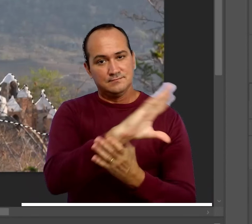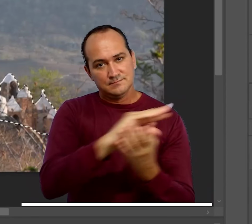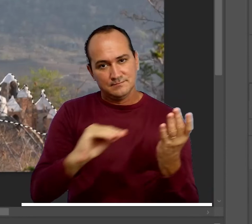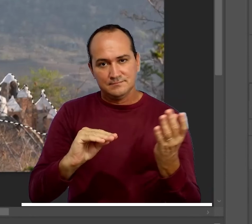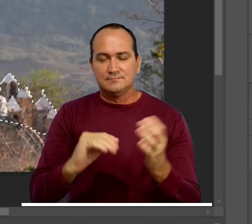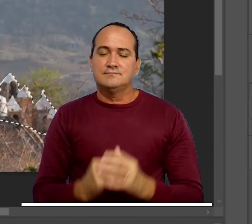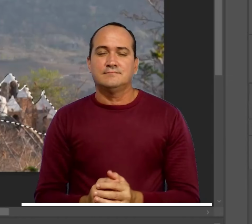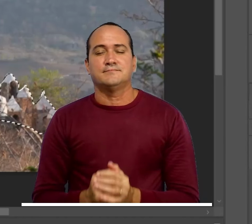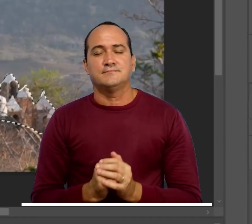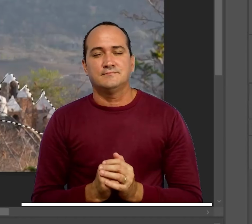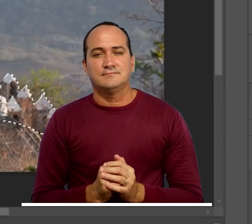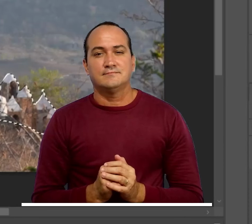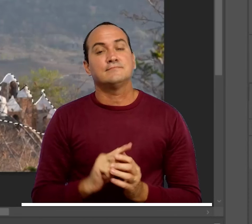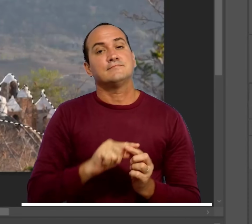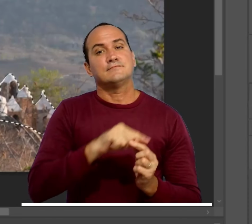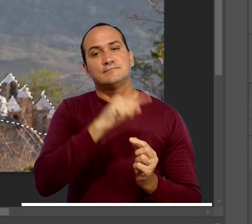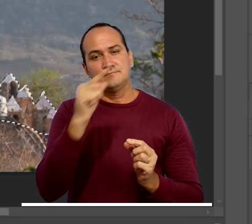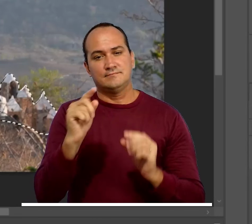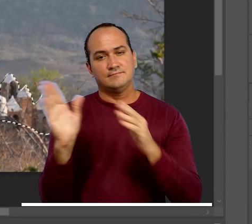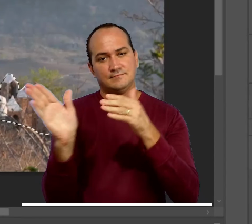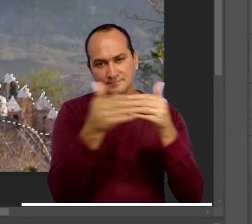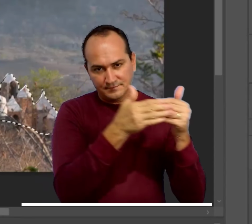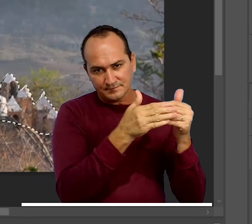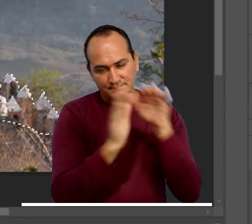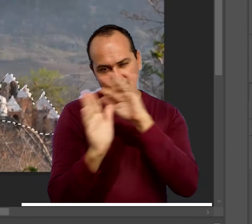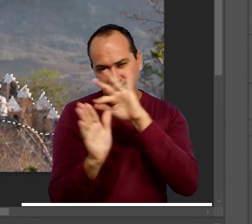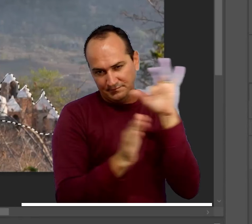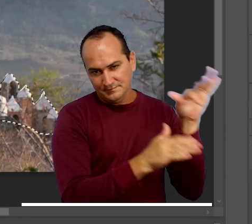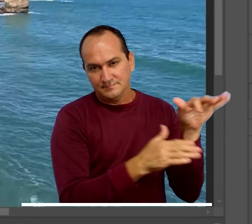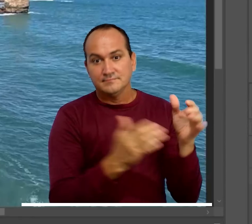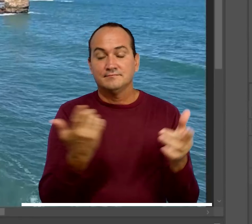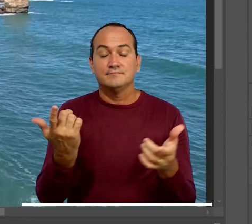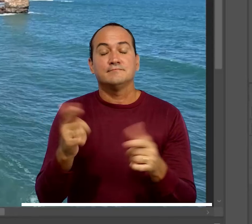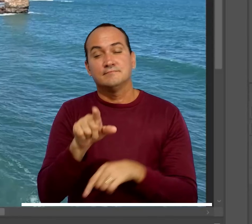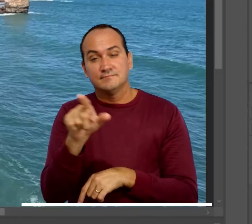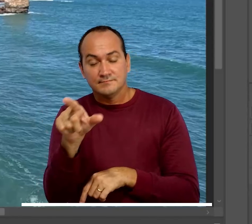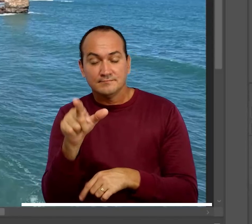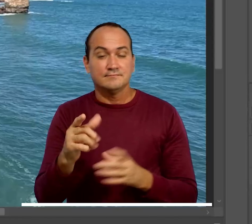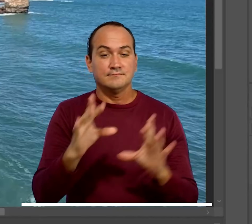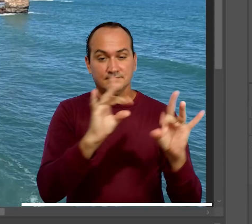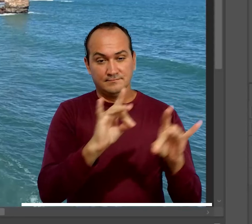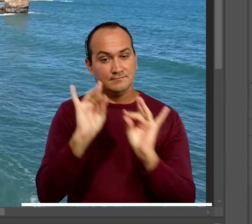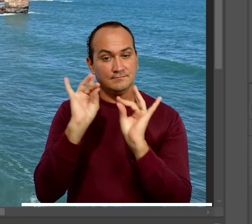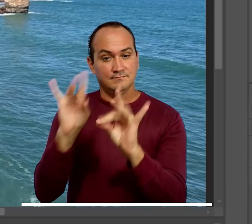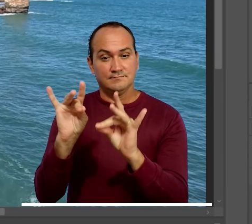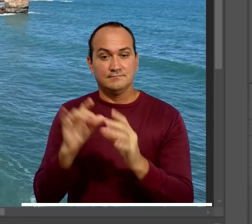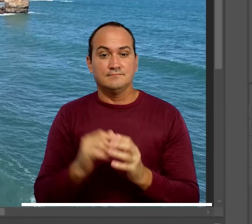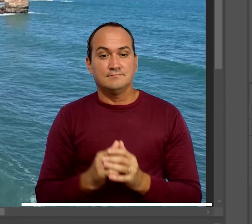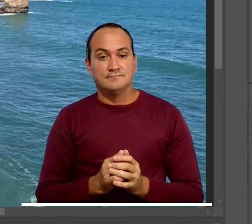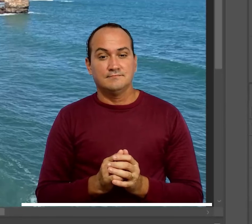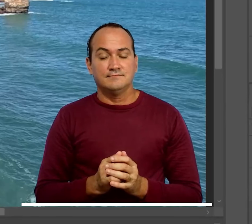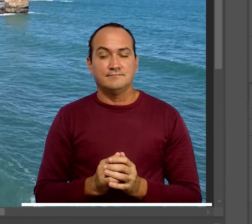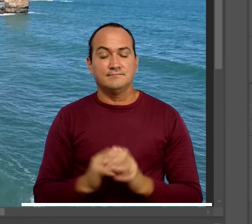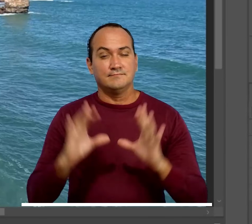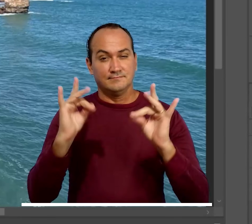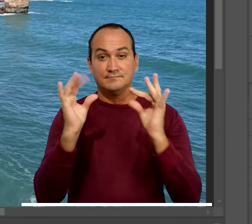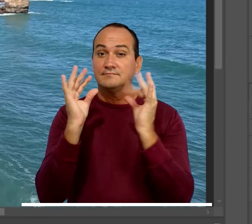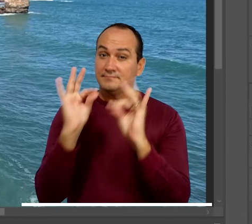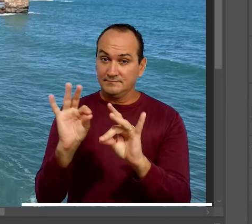copiar. Pronto, vou fechar aqui, não preciso mais desse aqui, não preciso salvar. E vou meio que colar aqui, eu vou dar um Ctrl